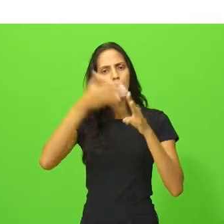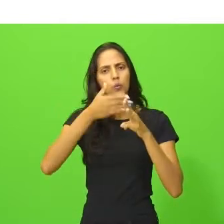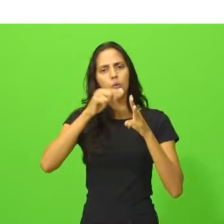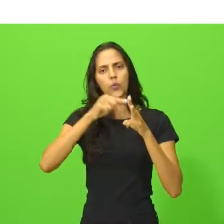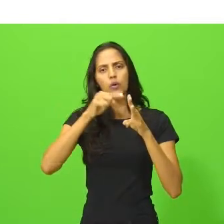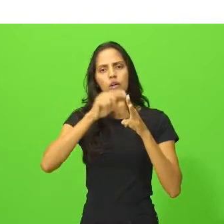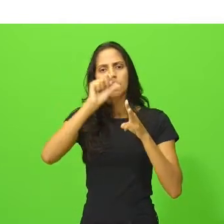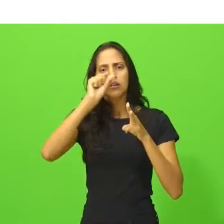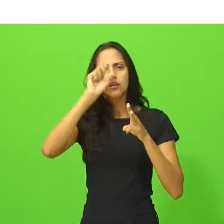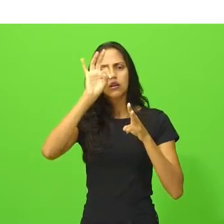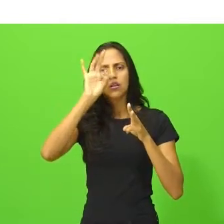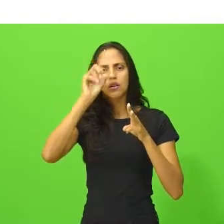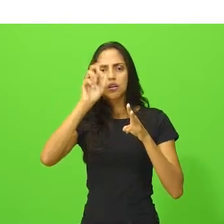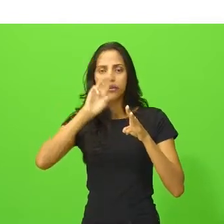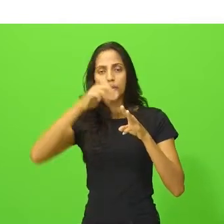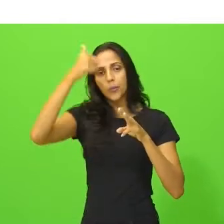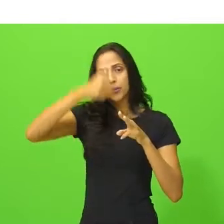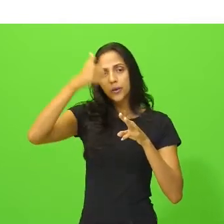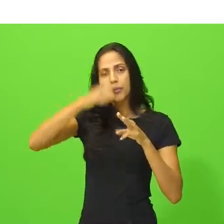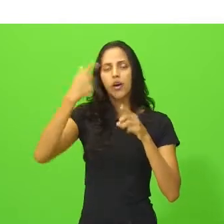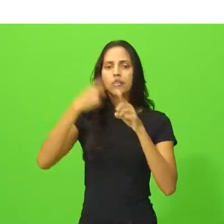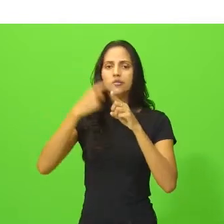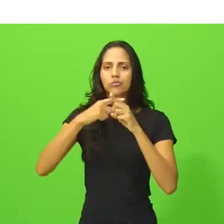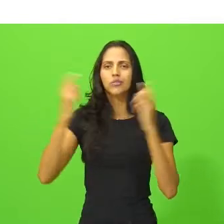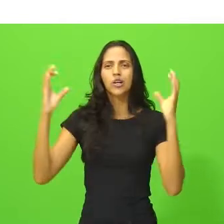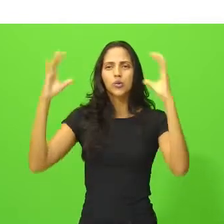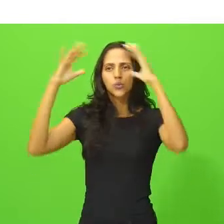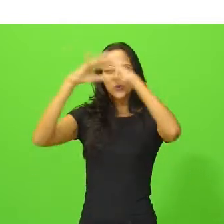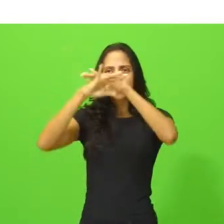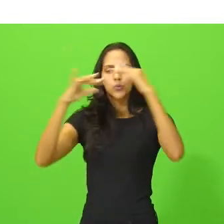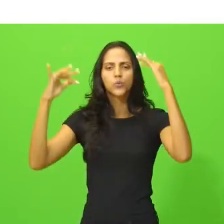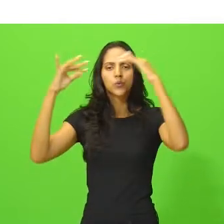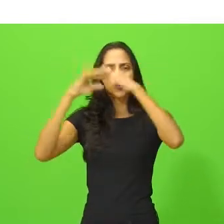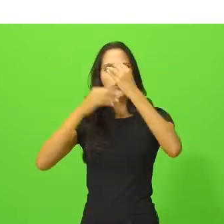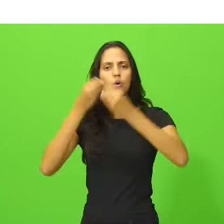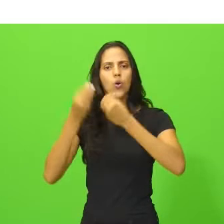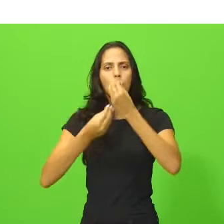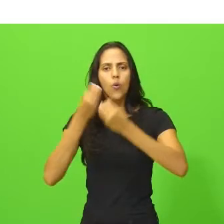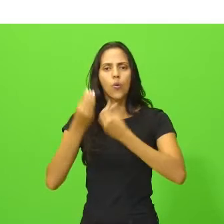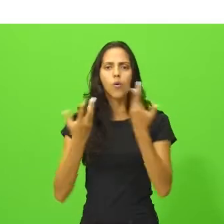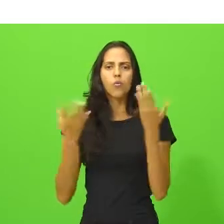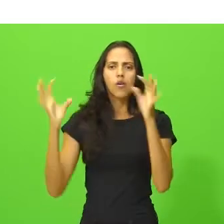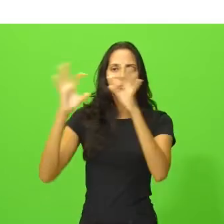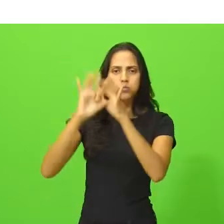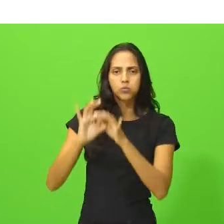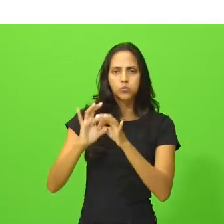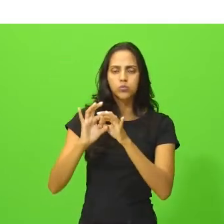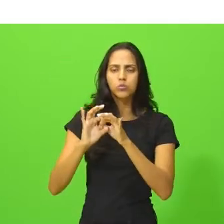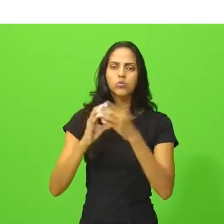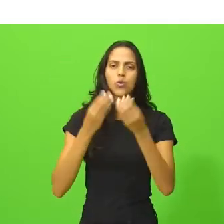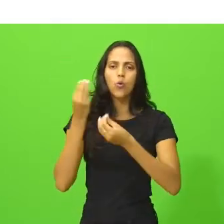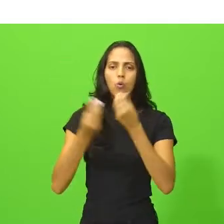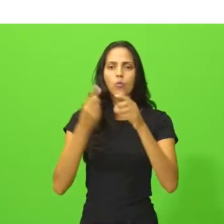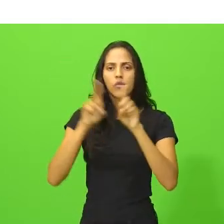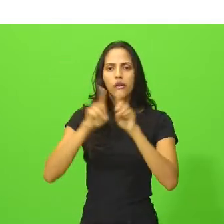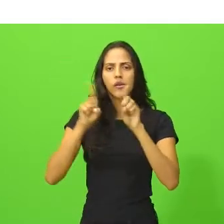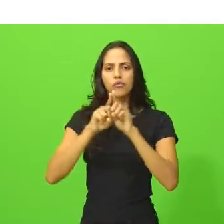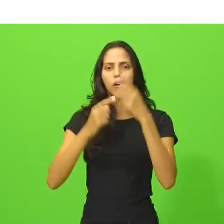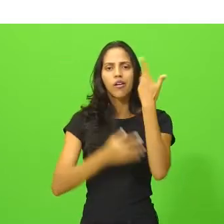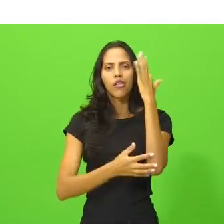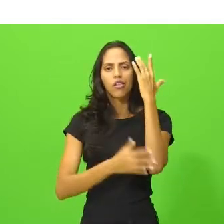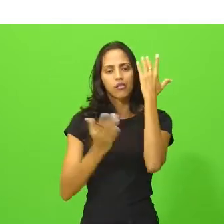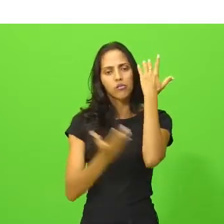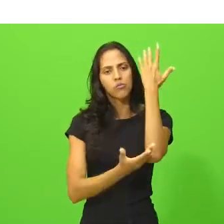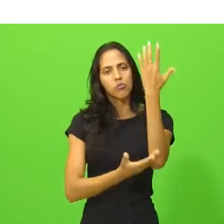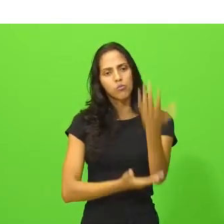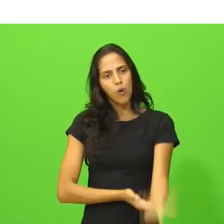quanto degradadora do meio, né? Justamente como é linkado com a questão anterior, quando fala da derrubada